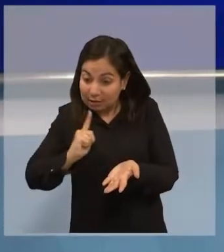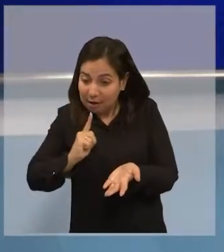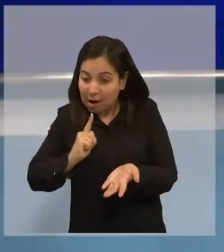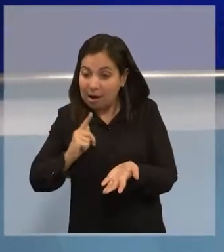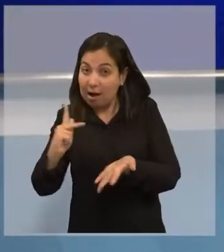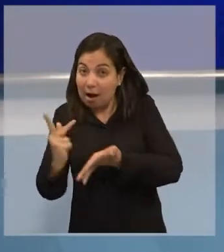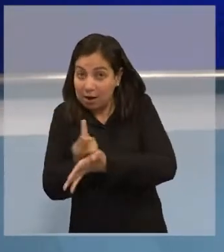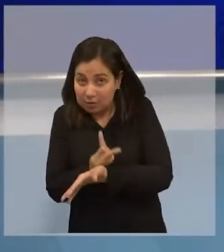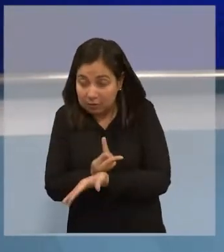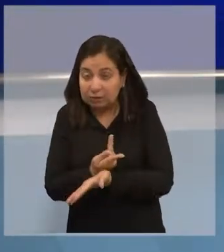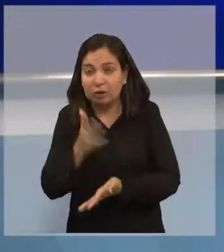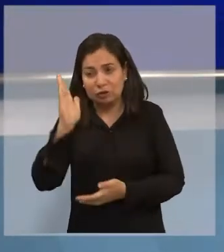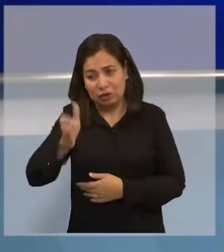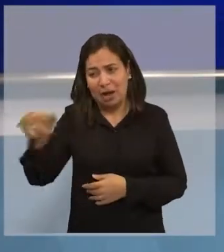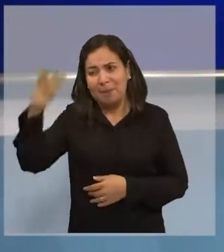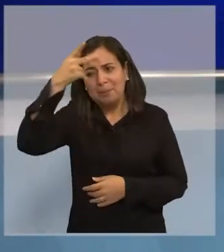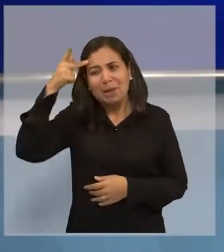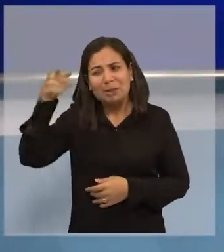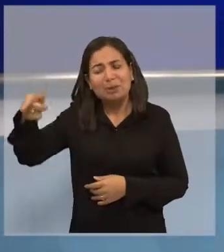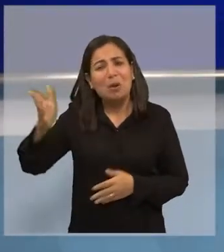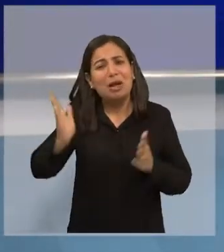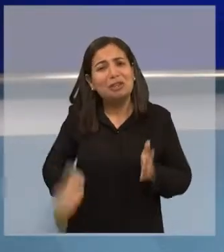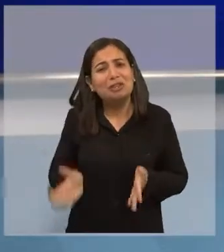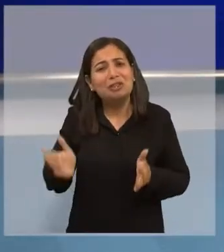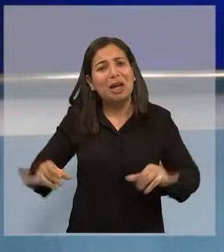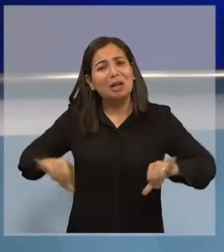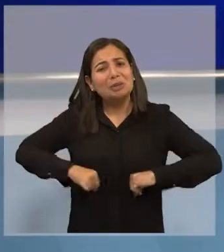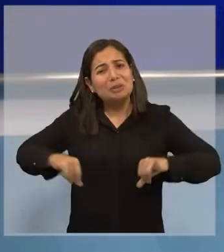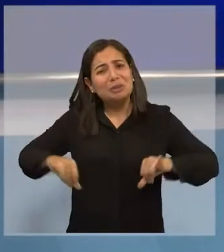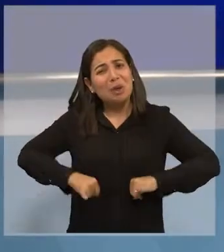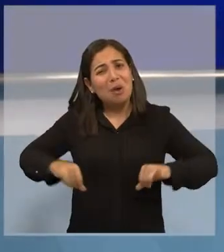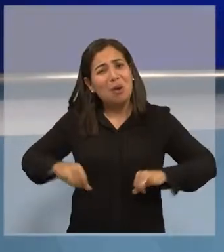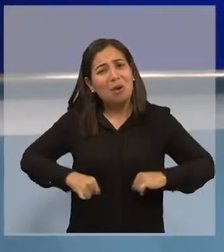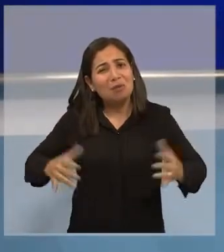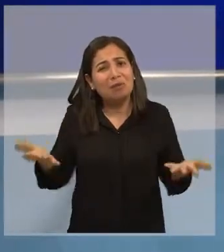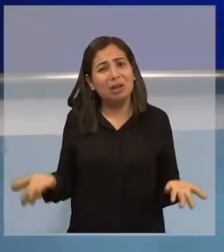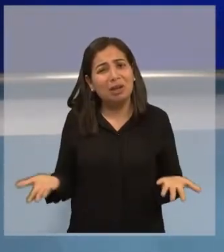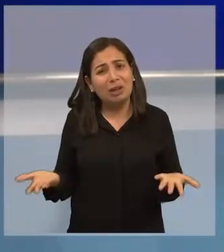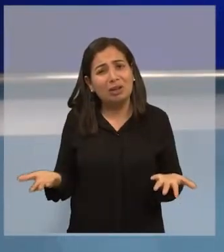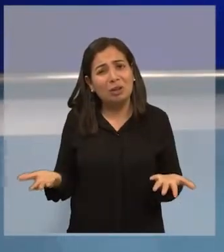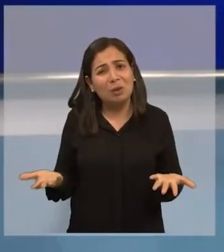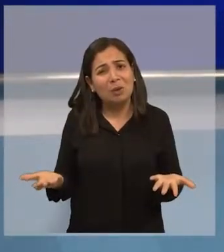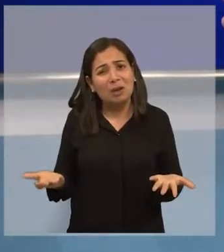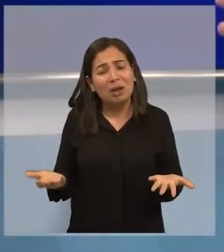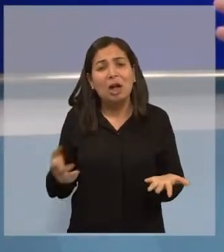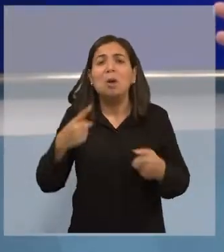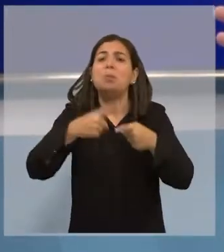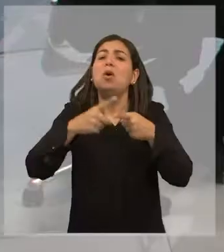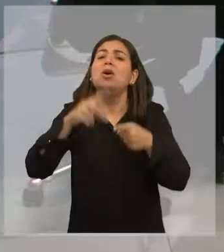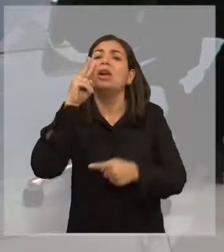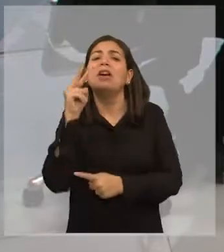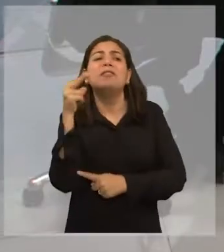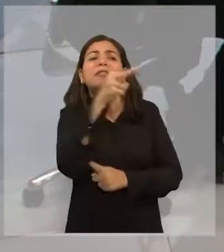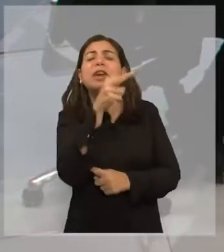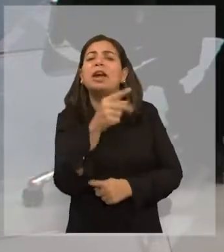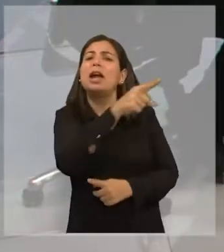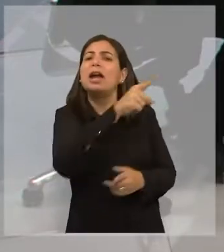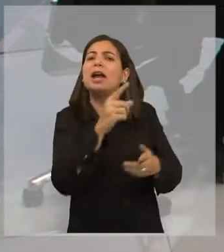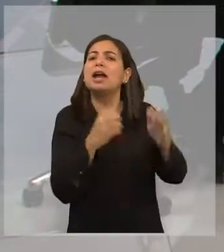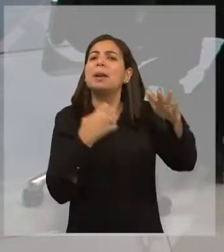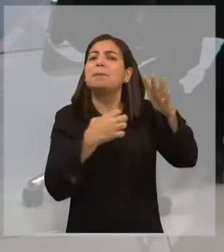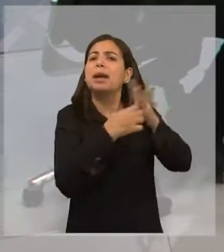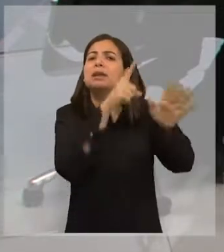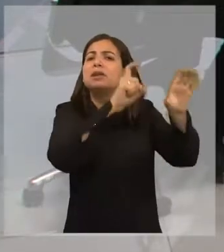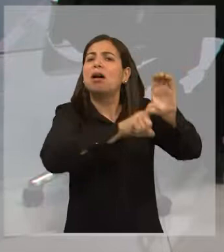já são sacrificados pela sua própria origem. Por que não vê essa realidade? Por que não vai buscar os recursos, por exemplo, que as empresas